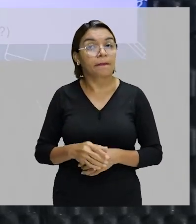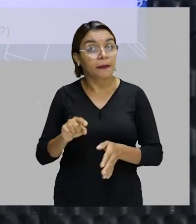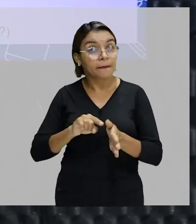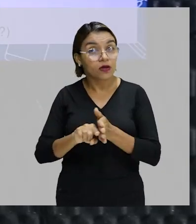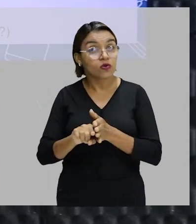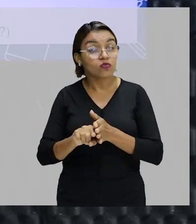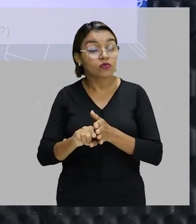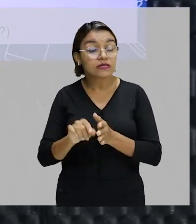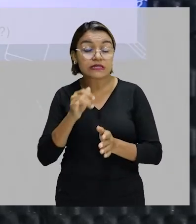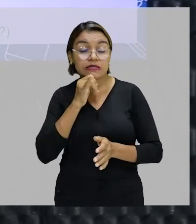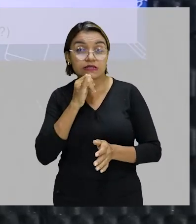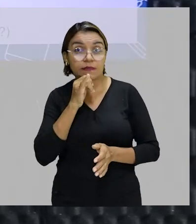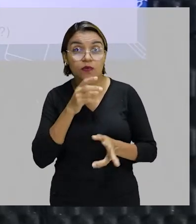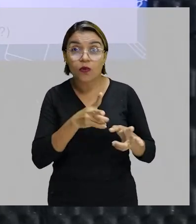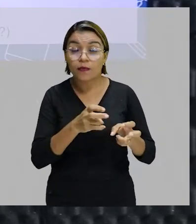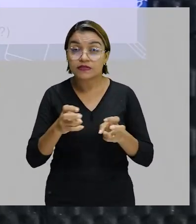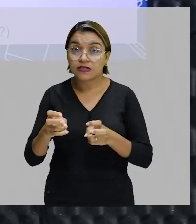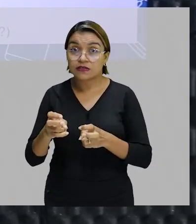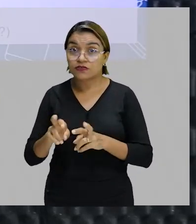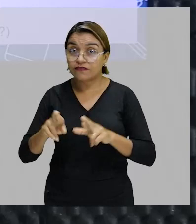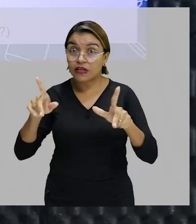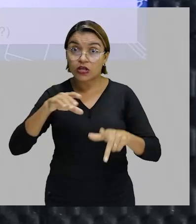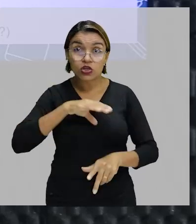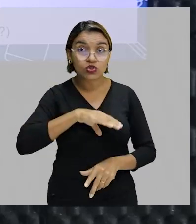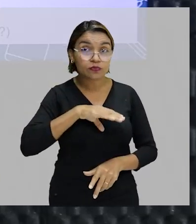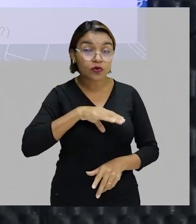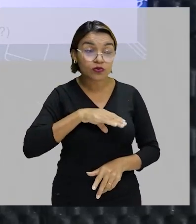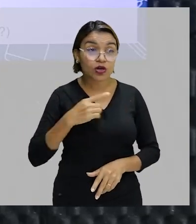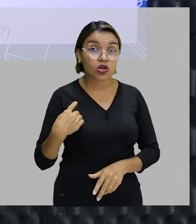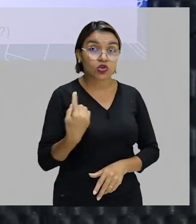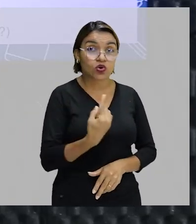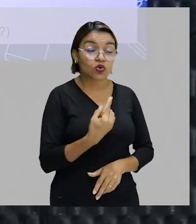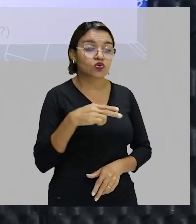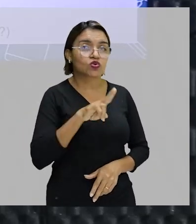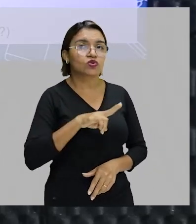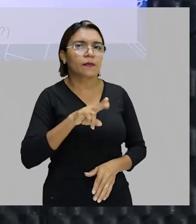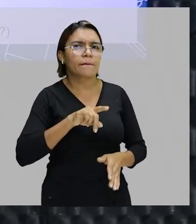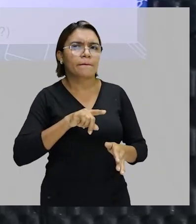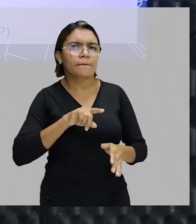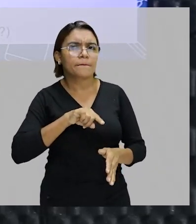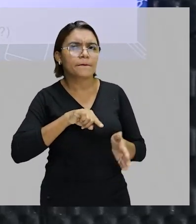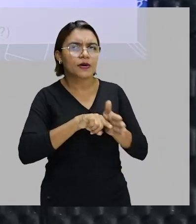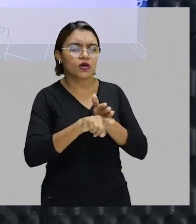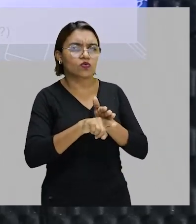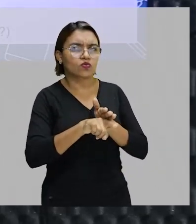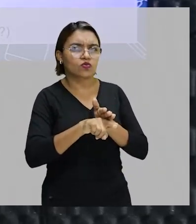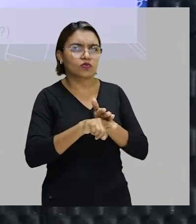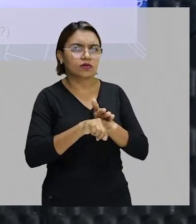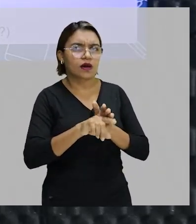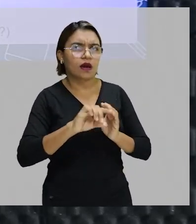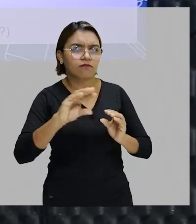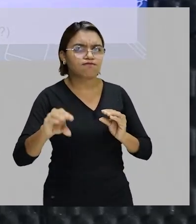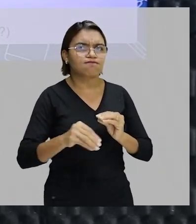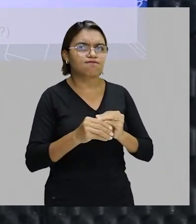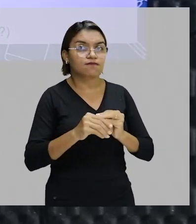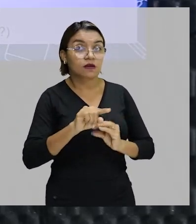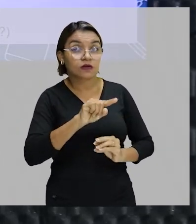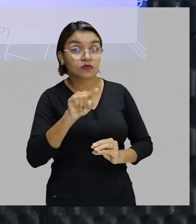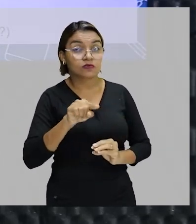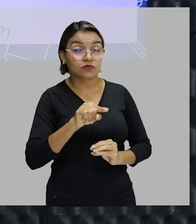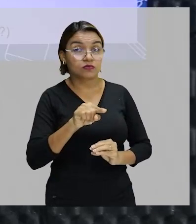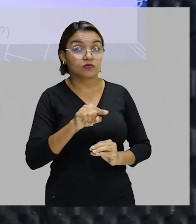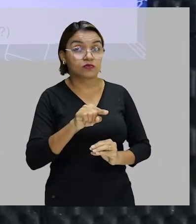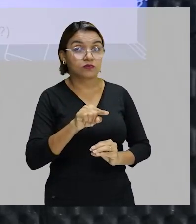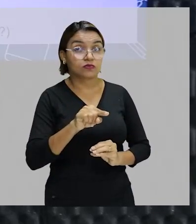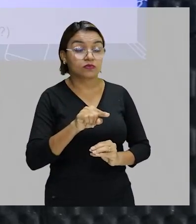que, no caso, diferente do português, que a única coisa que nós fazemos para demarcar a pergunta é o acréscimo do ponto de interrogação e a